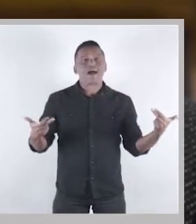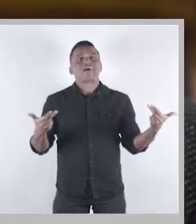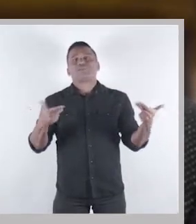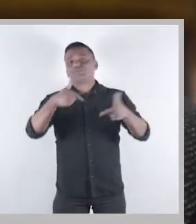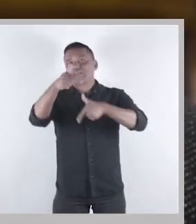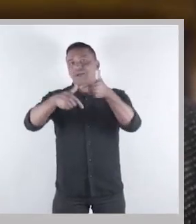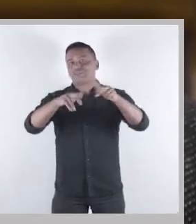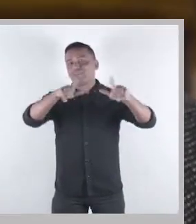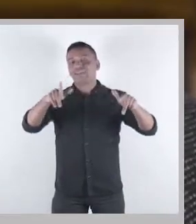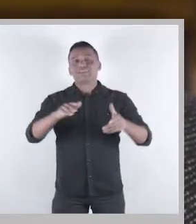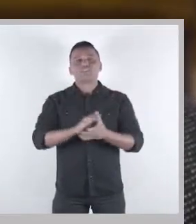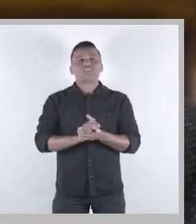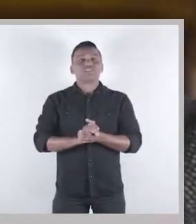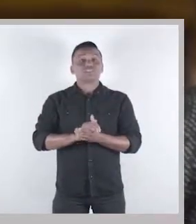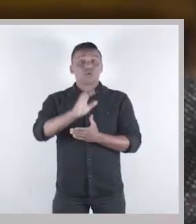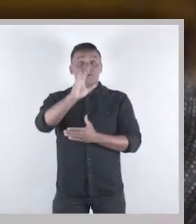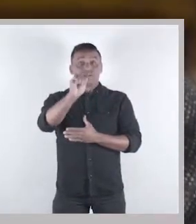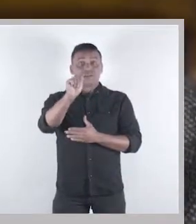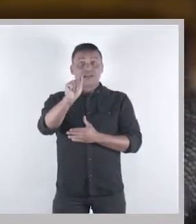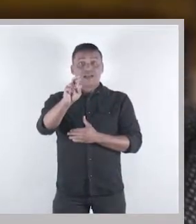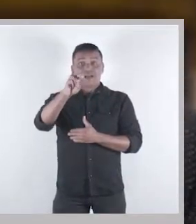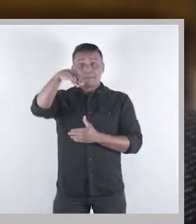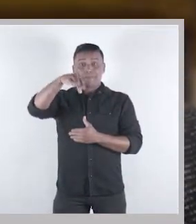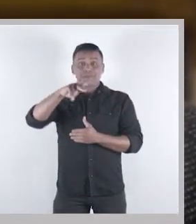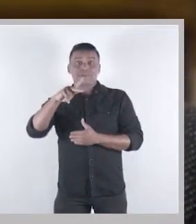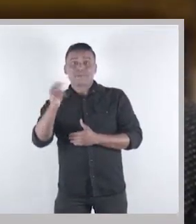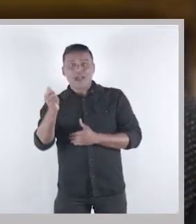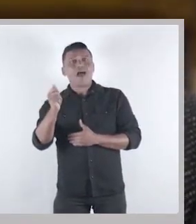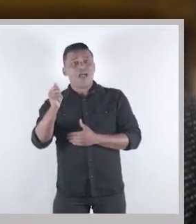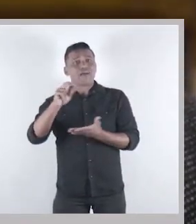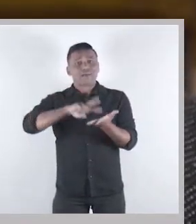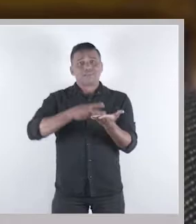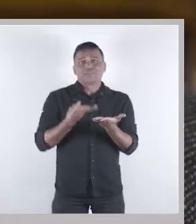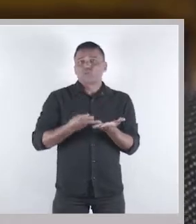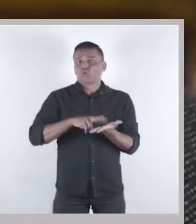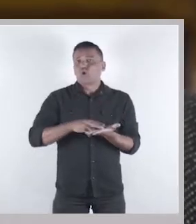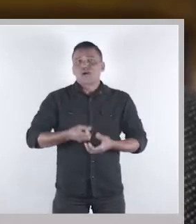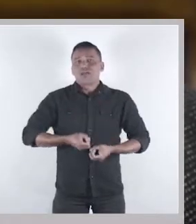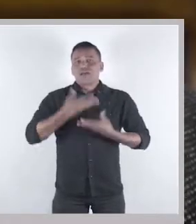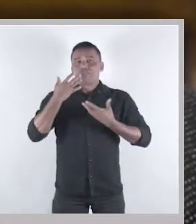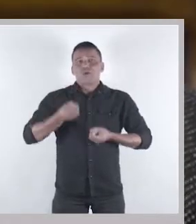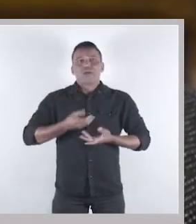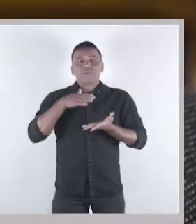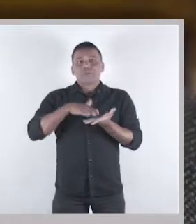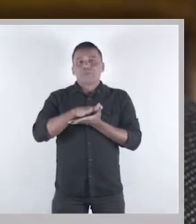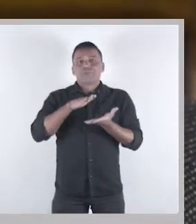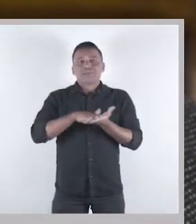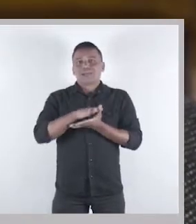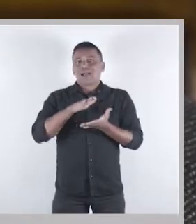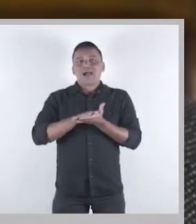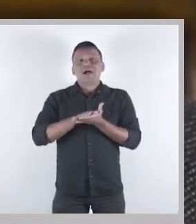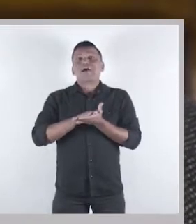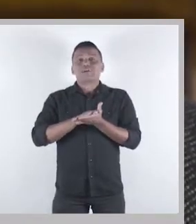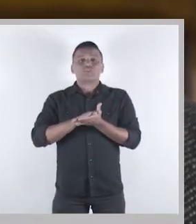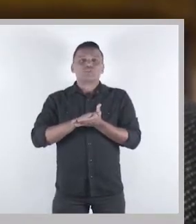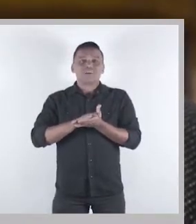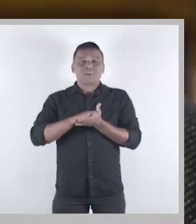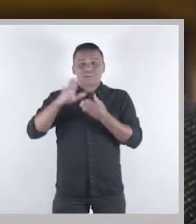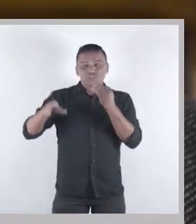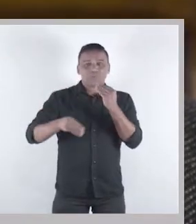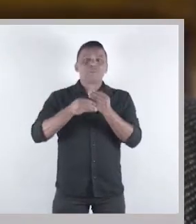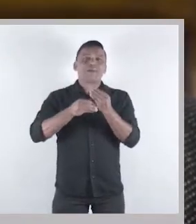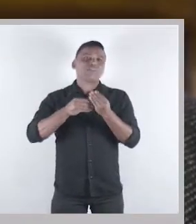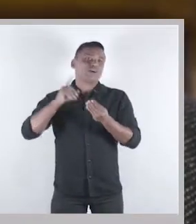também ela produziu muitos poemas que foram publicados no suplemento Literário de Minas Gerais Então é eu fiz os e o